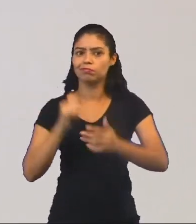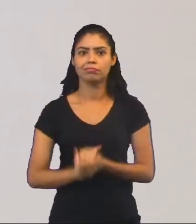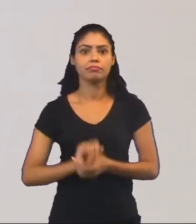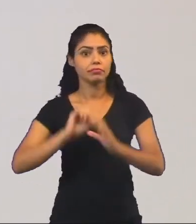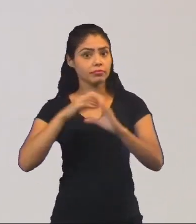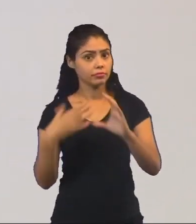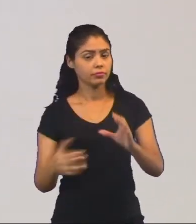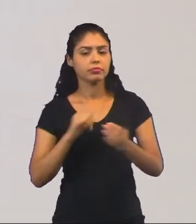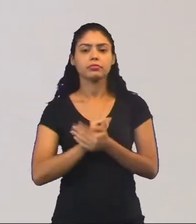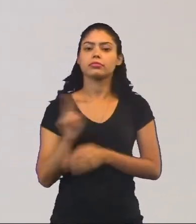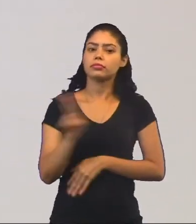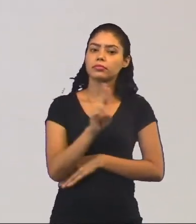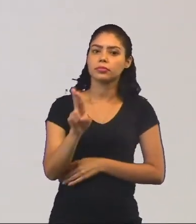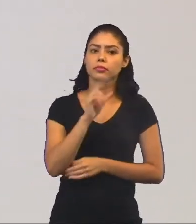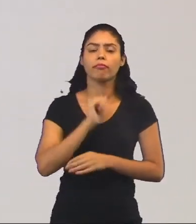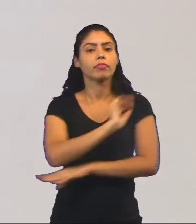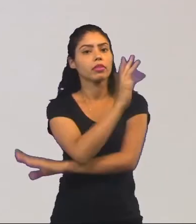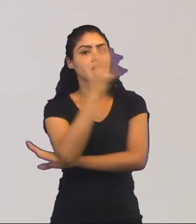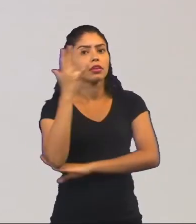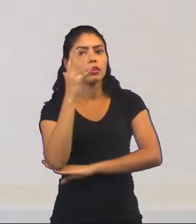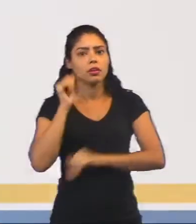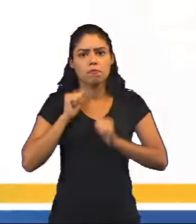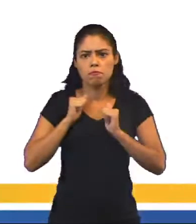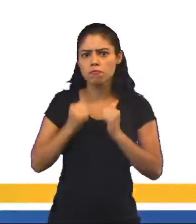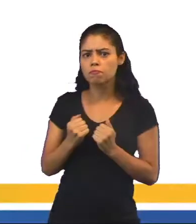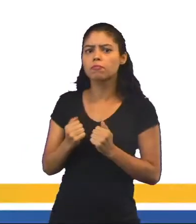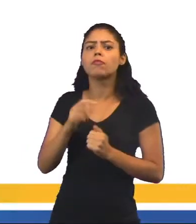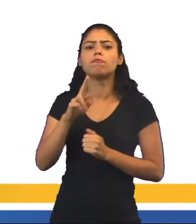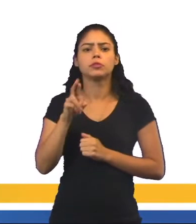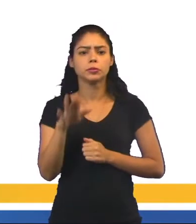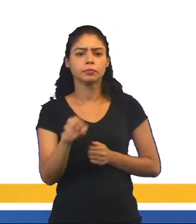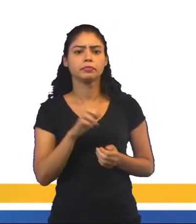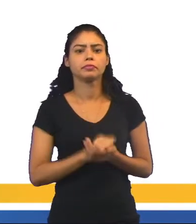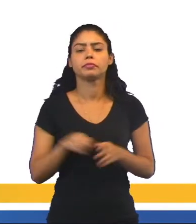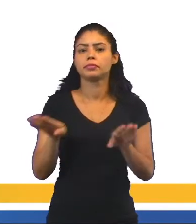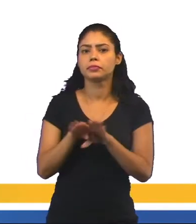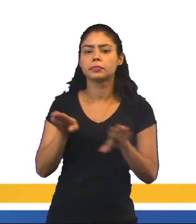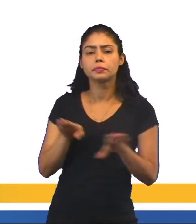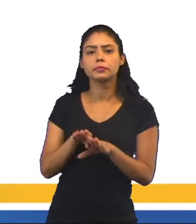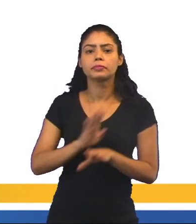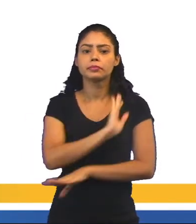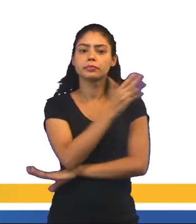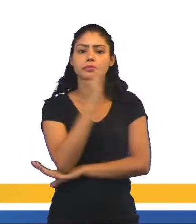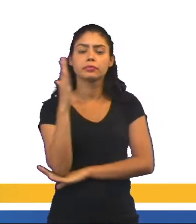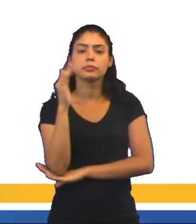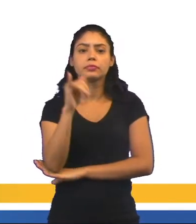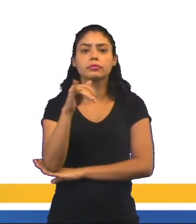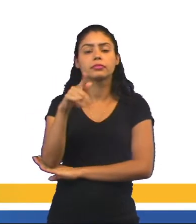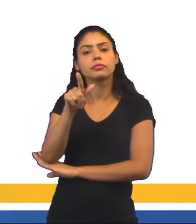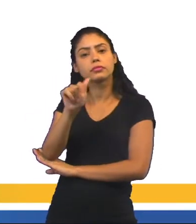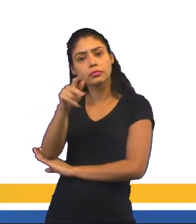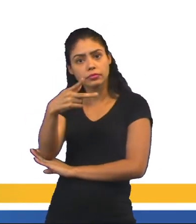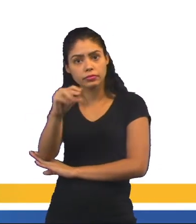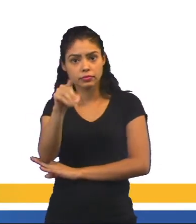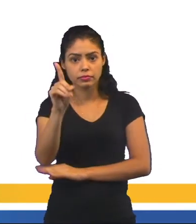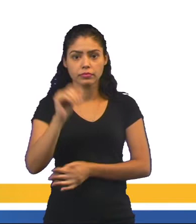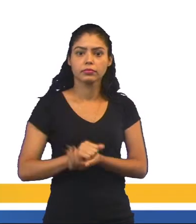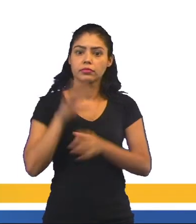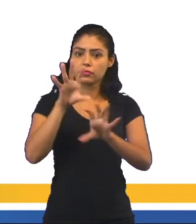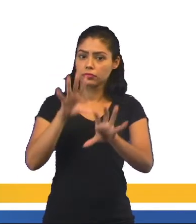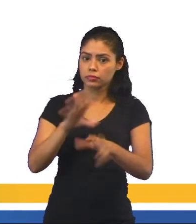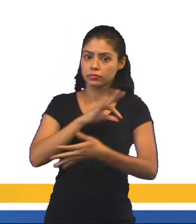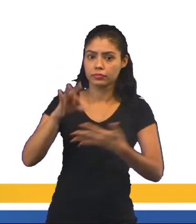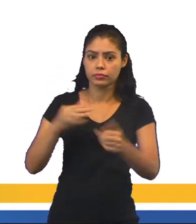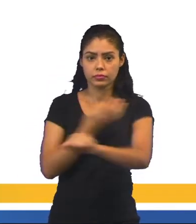é a característica da chamada mata de terra firme. E aí temos a mata de igapó. Esse tipo